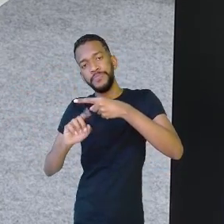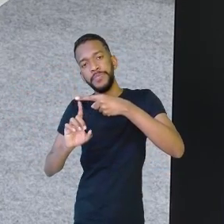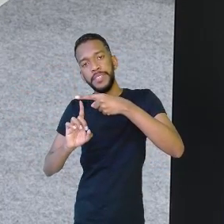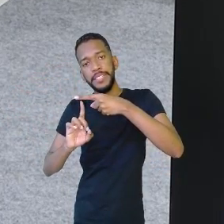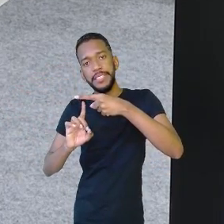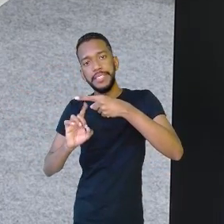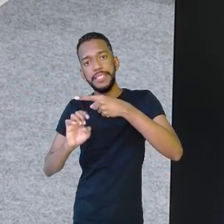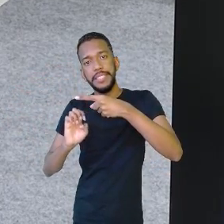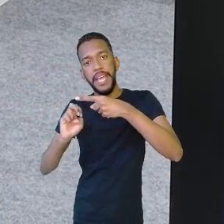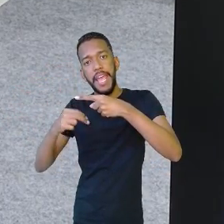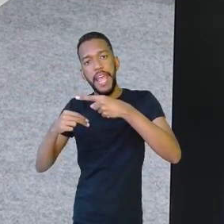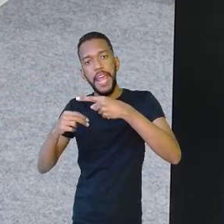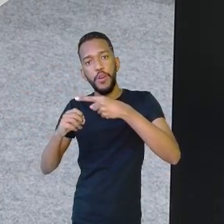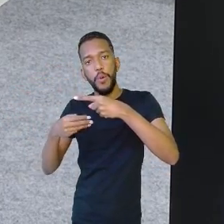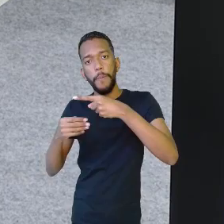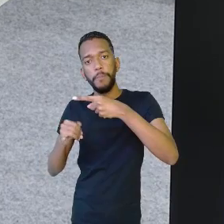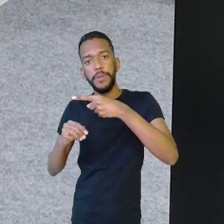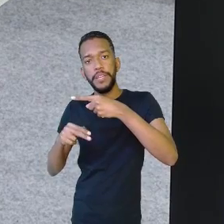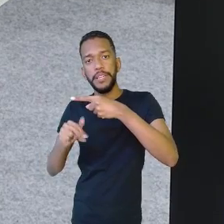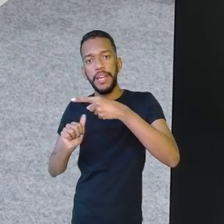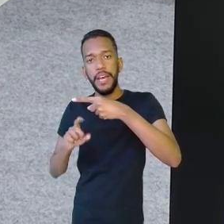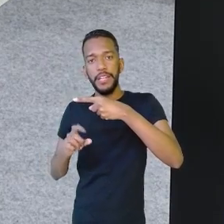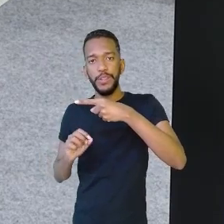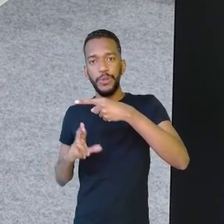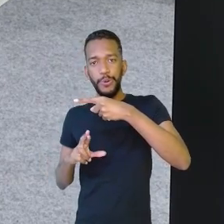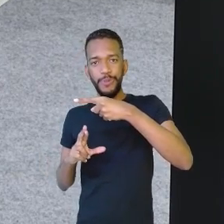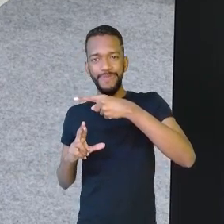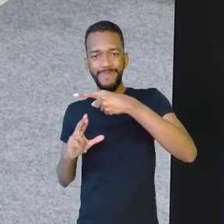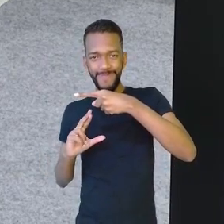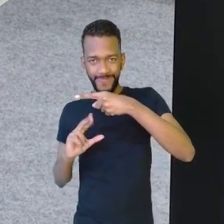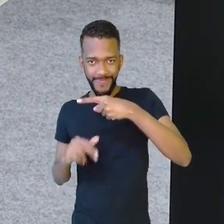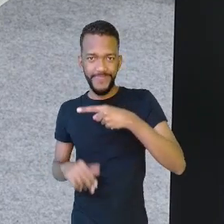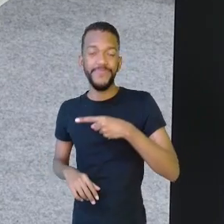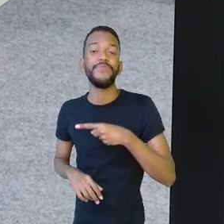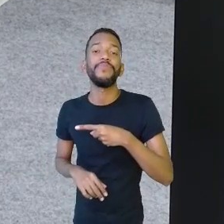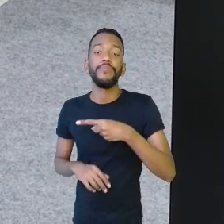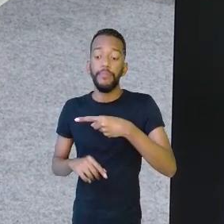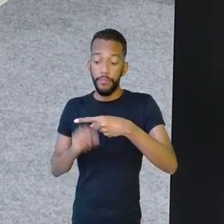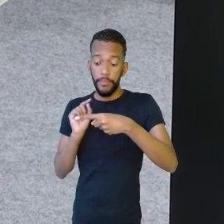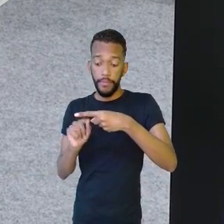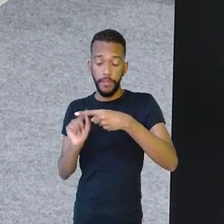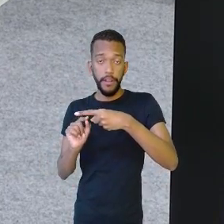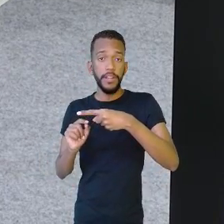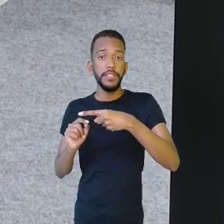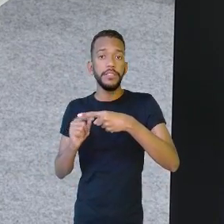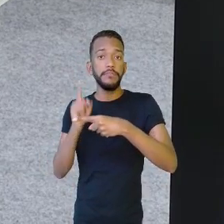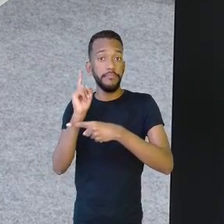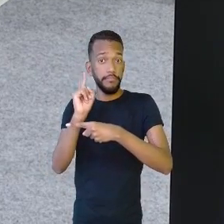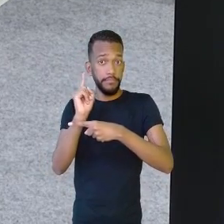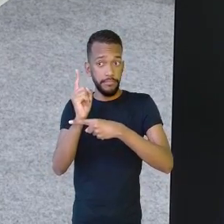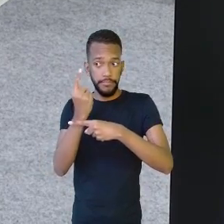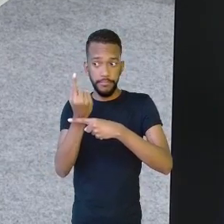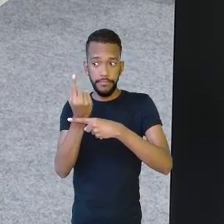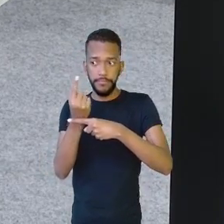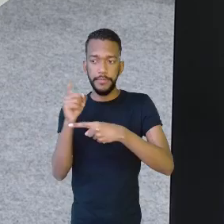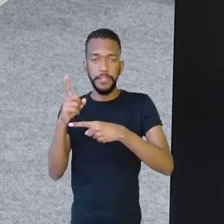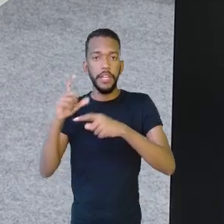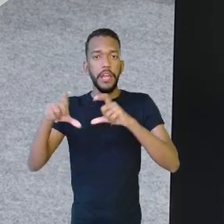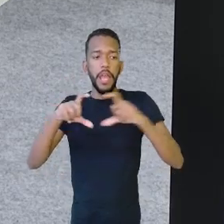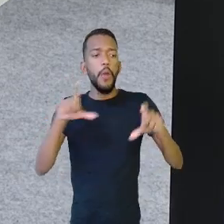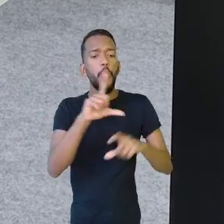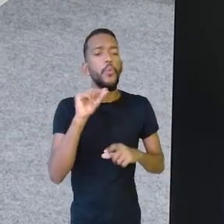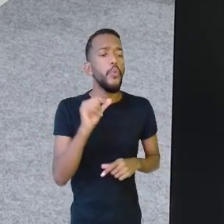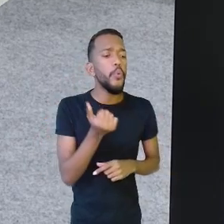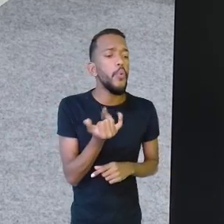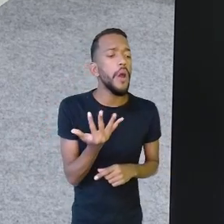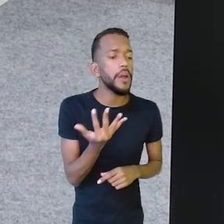do traço é o denominador. Então, o numerador representa a parte que eu